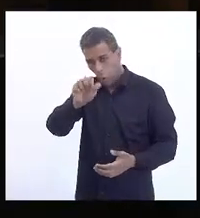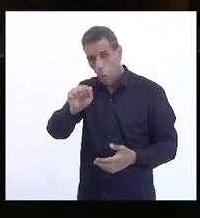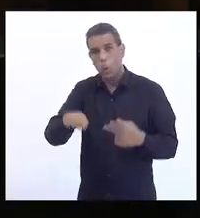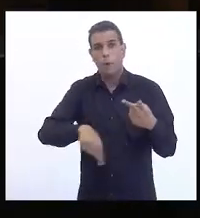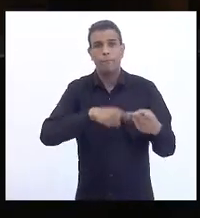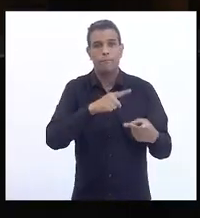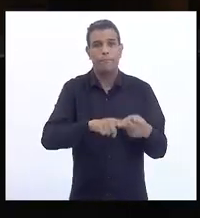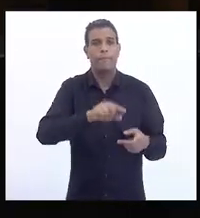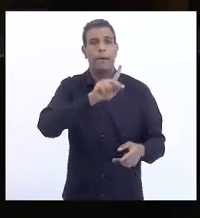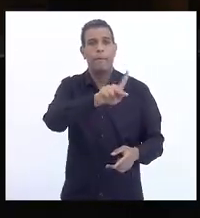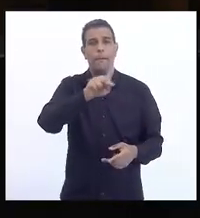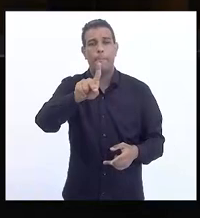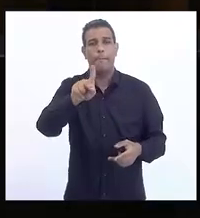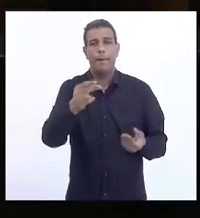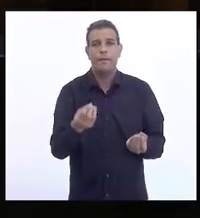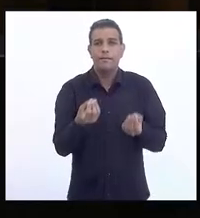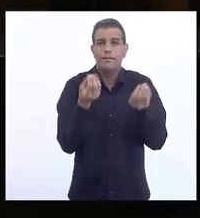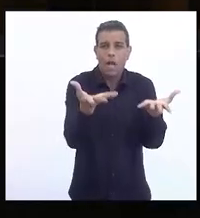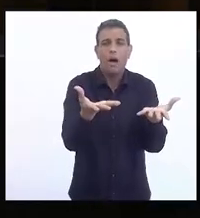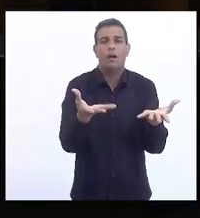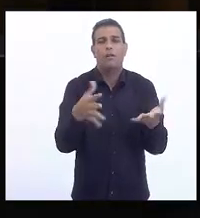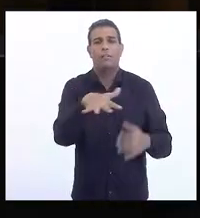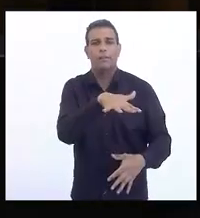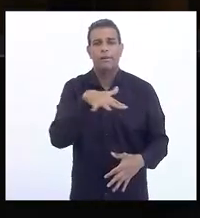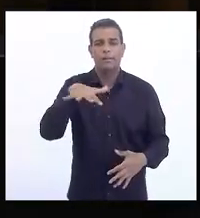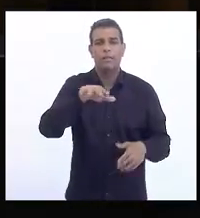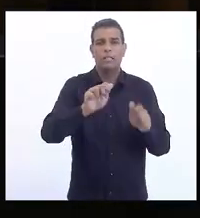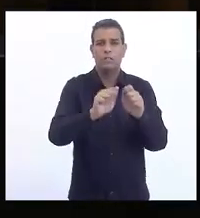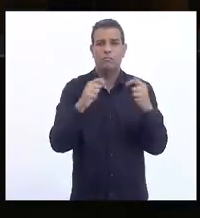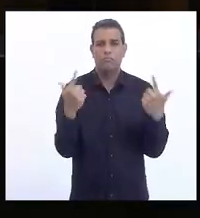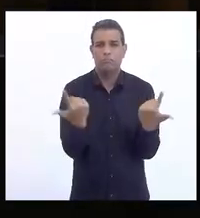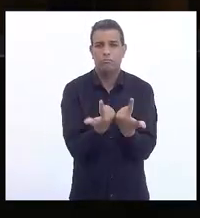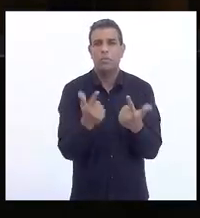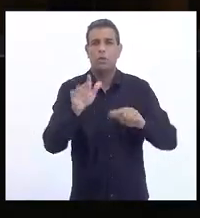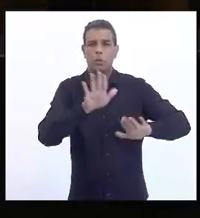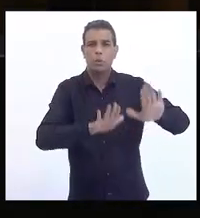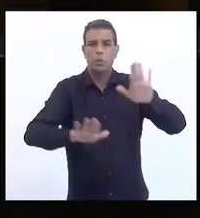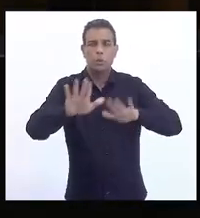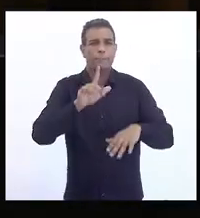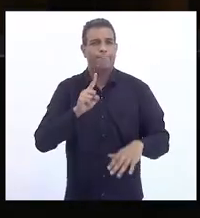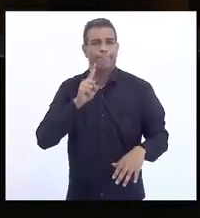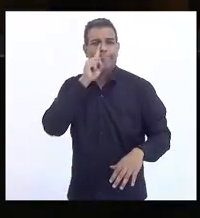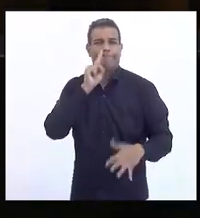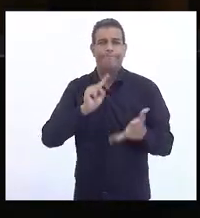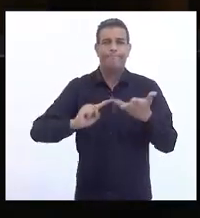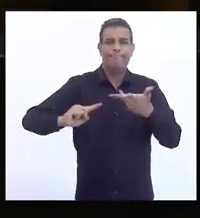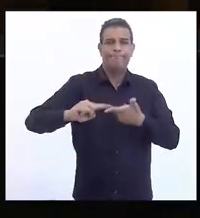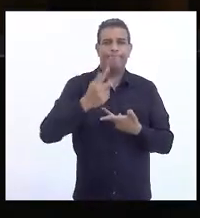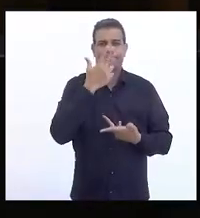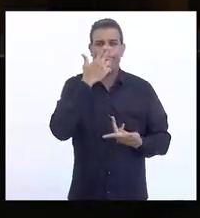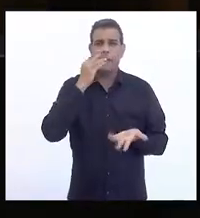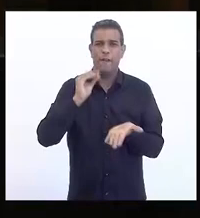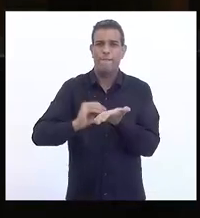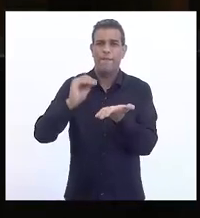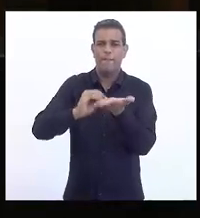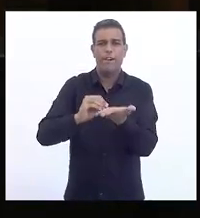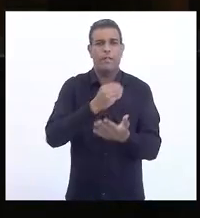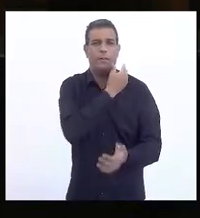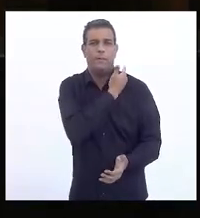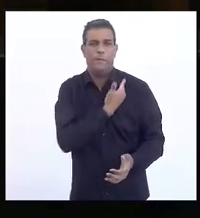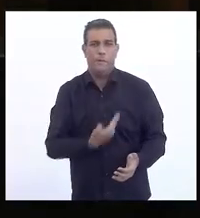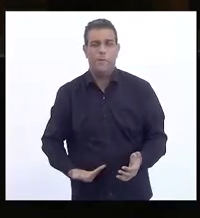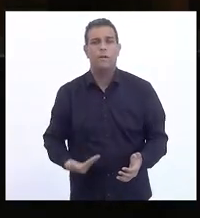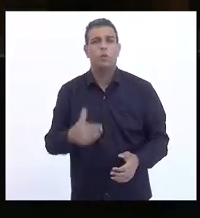que foram entregues pelo governo a essa casa, tendo em vista que há uma ineficiência do governo do